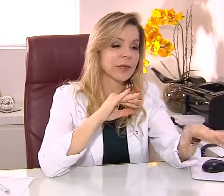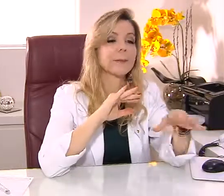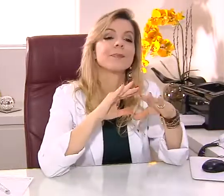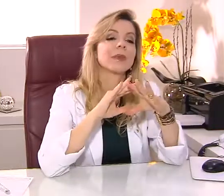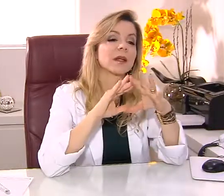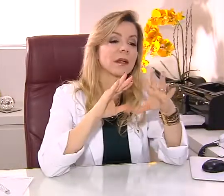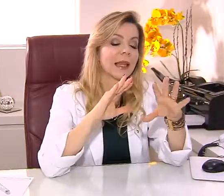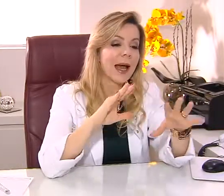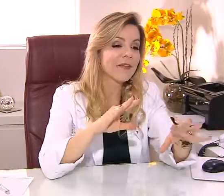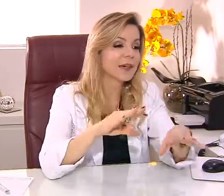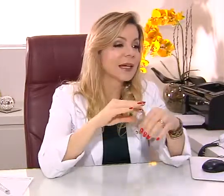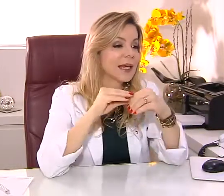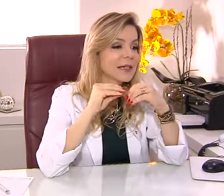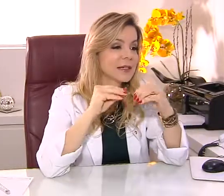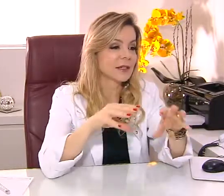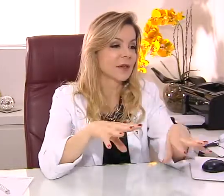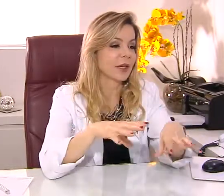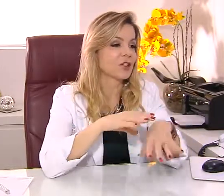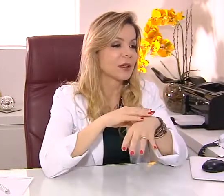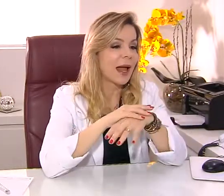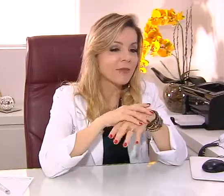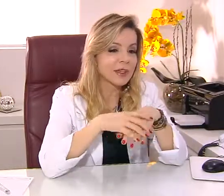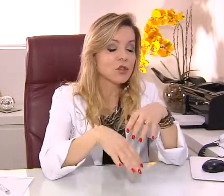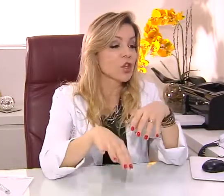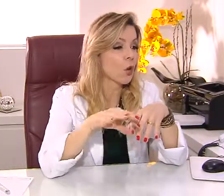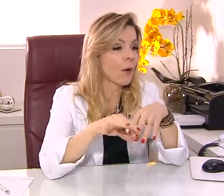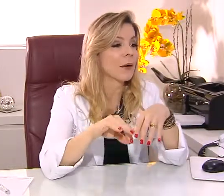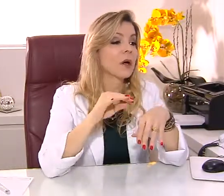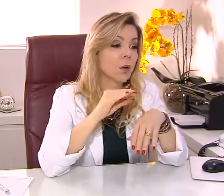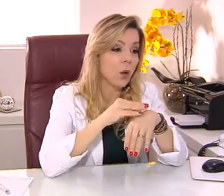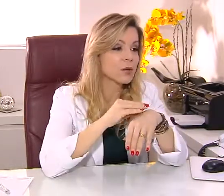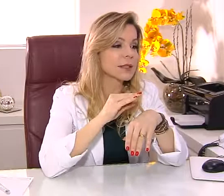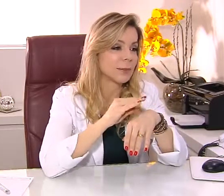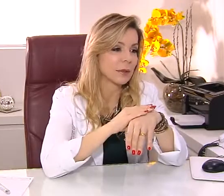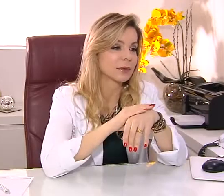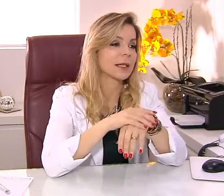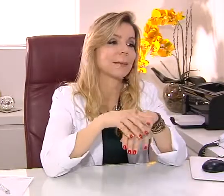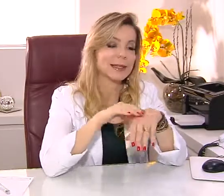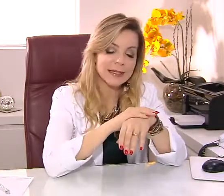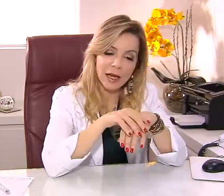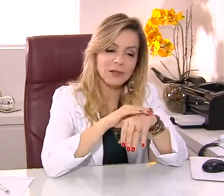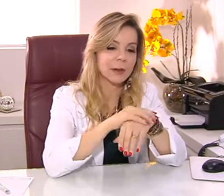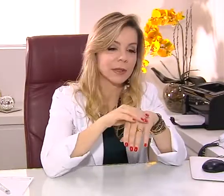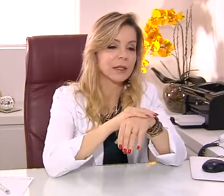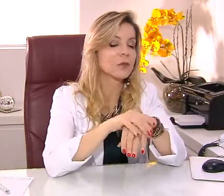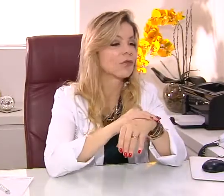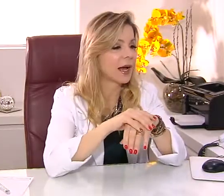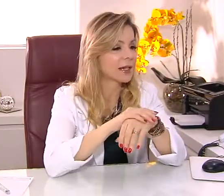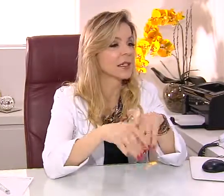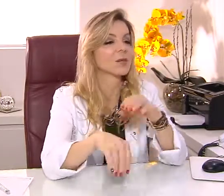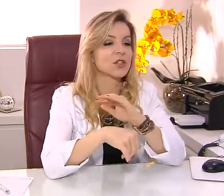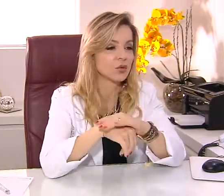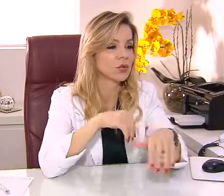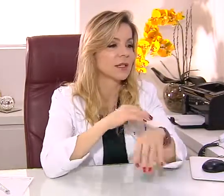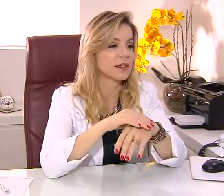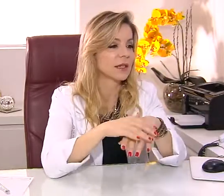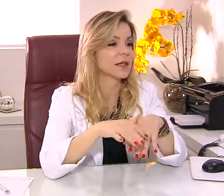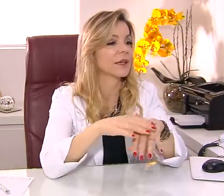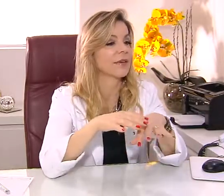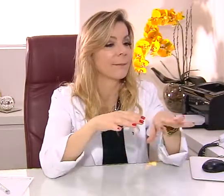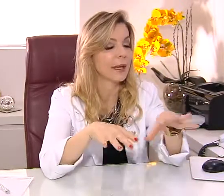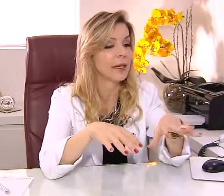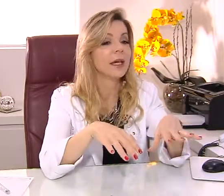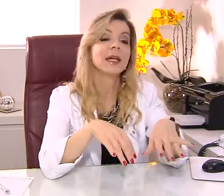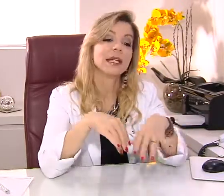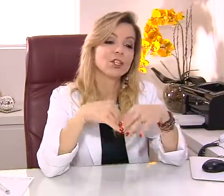o que não tem. Lava excessivamente, lava não só com água, com sabão. Tem que passar o sabão várias vezes, umas 2, 3